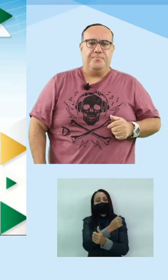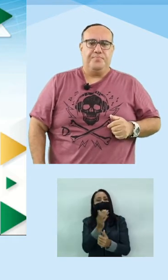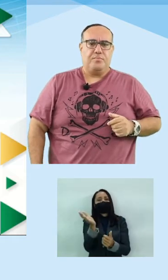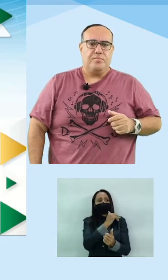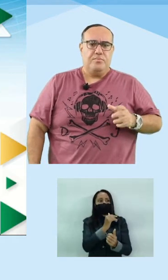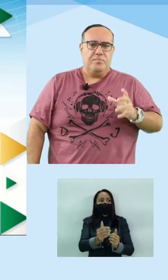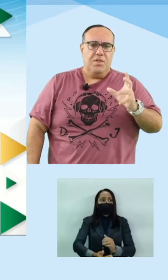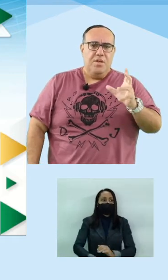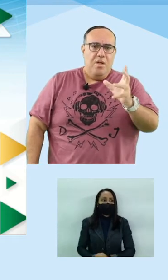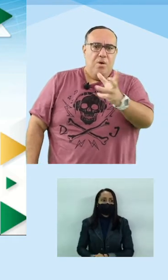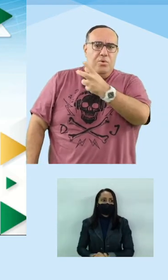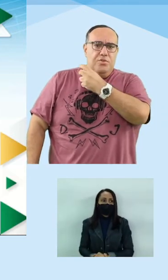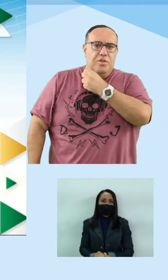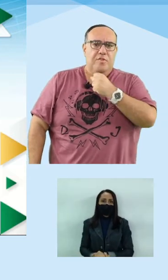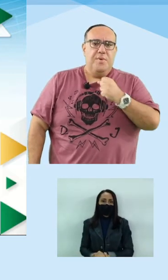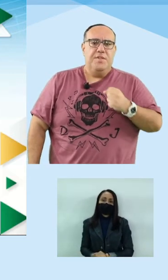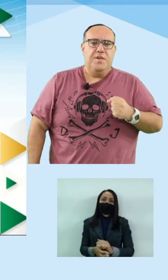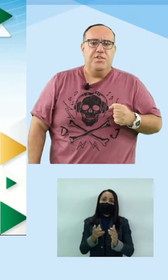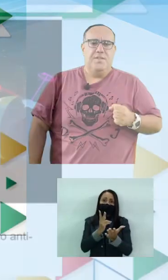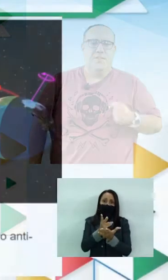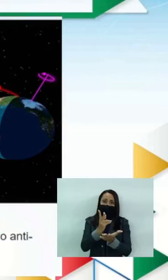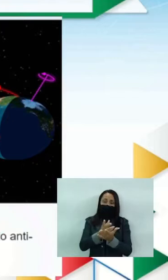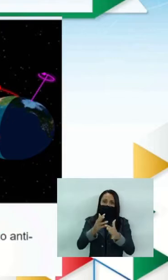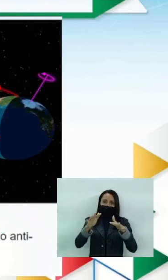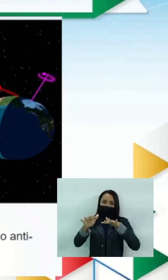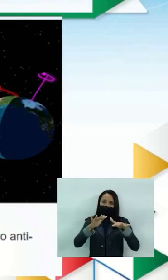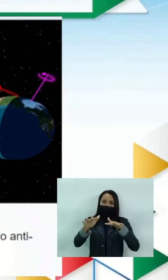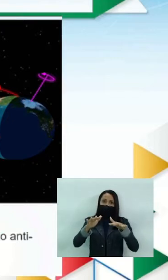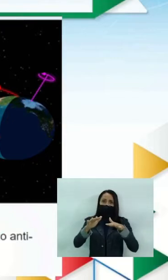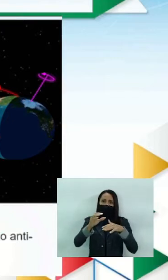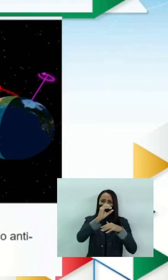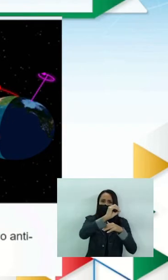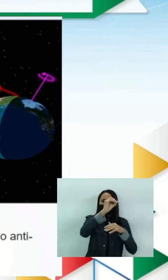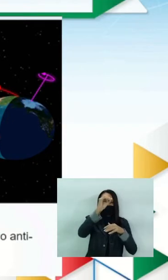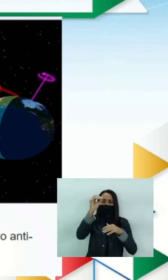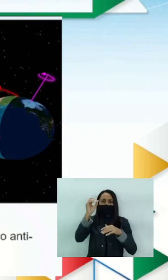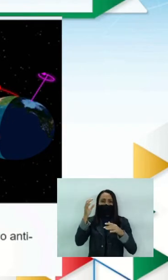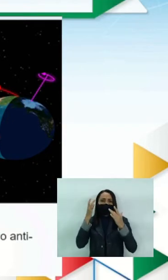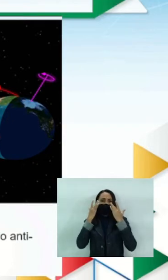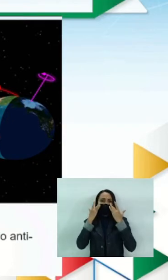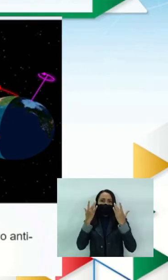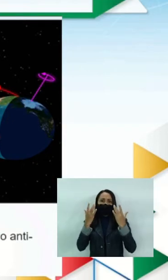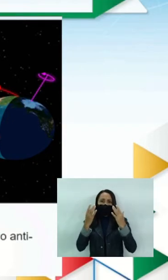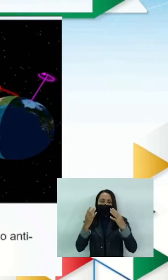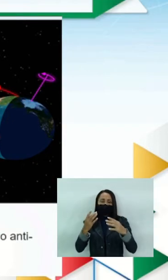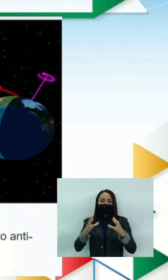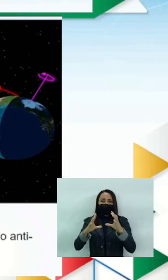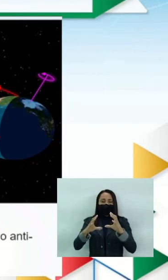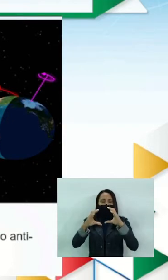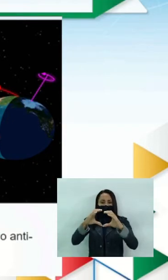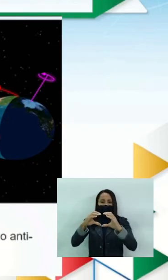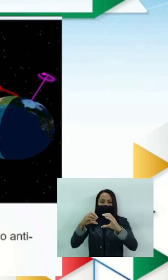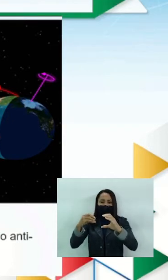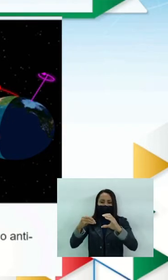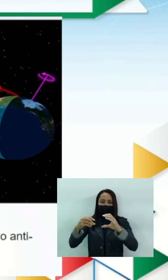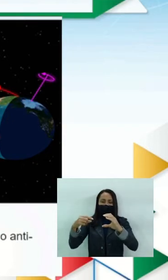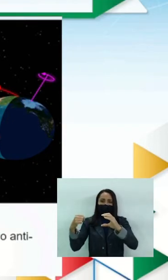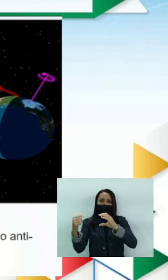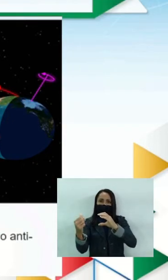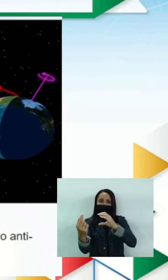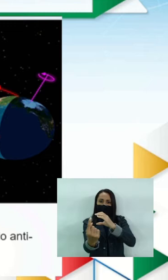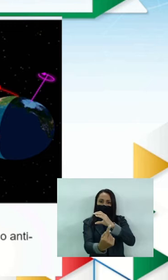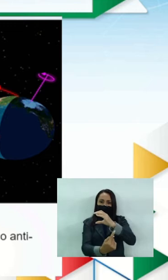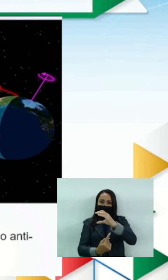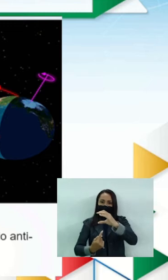lá. Continuando o movimento de translação, pode observar que a Terra ela gira ao redor do quê? Do Sol, né? No movimento